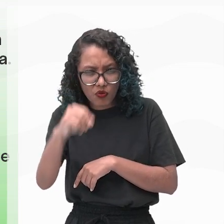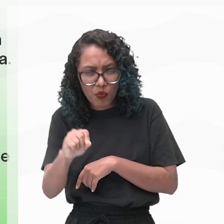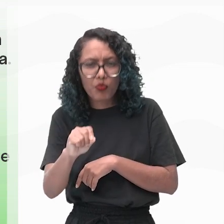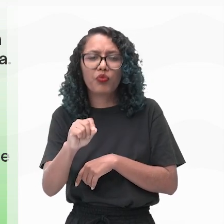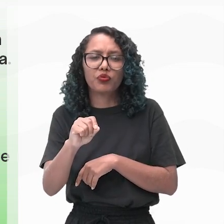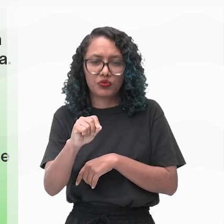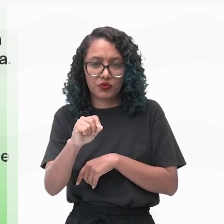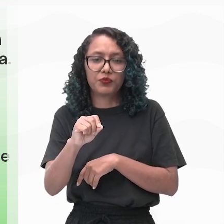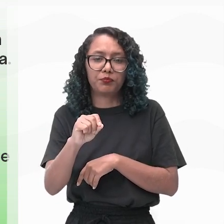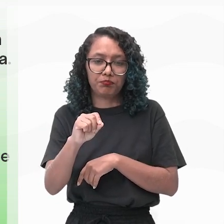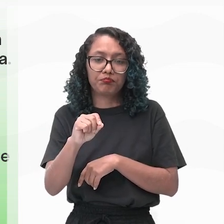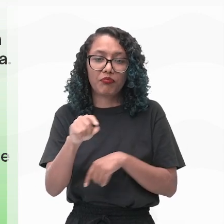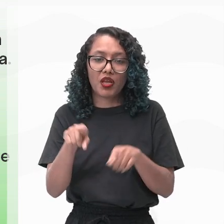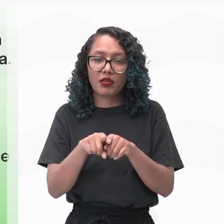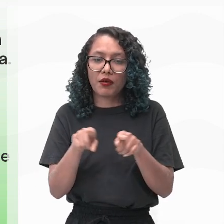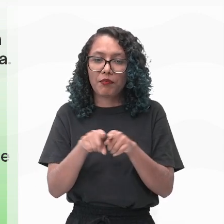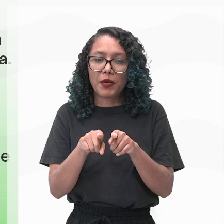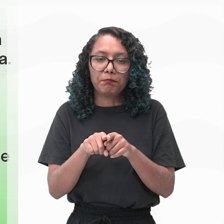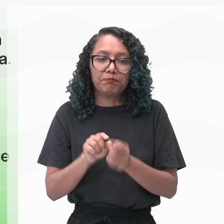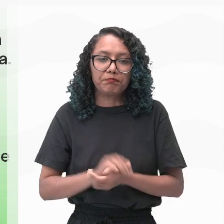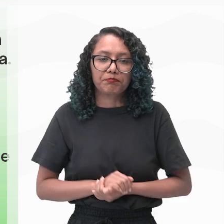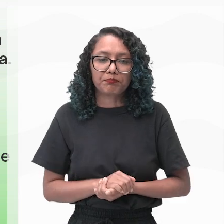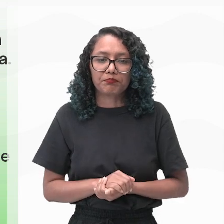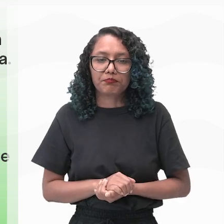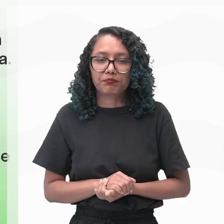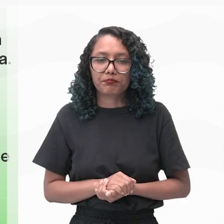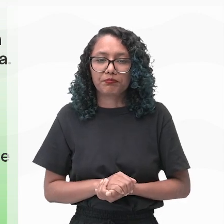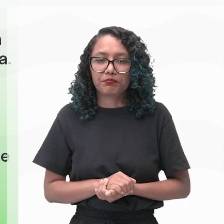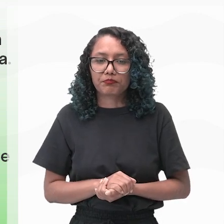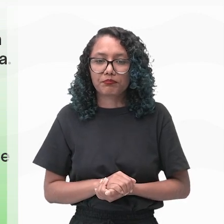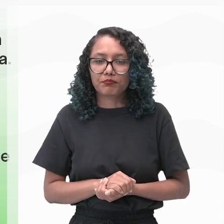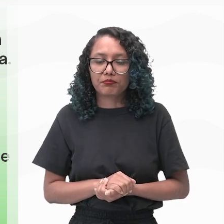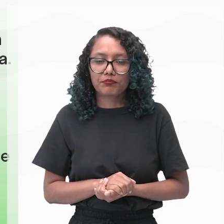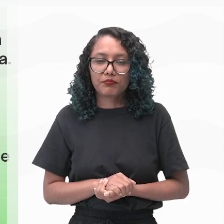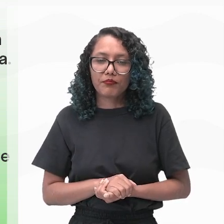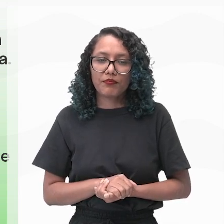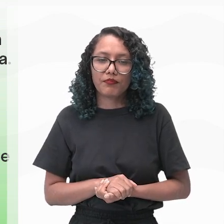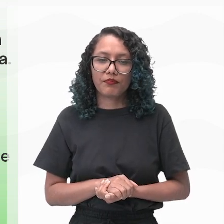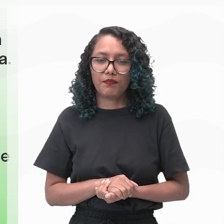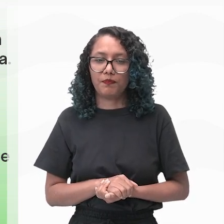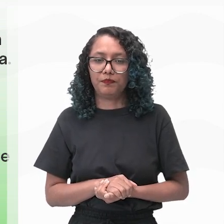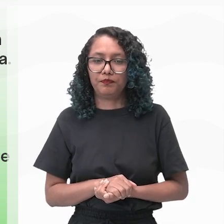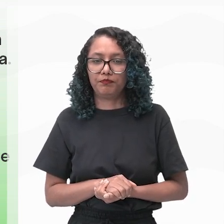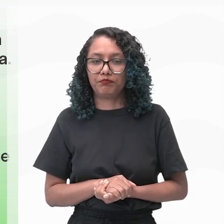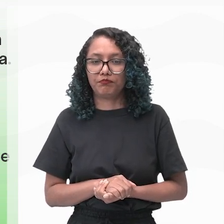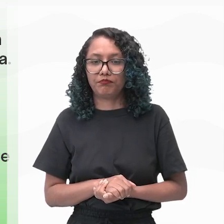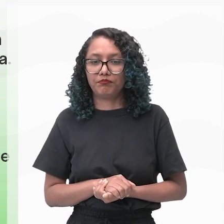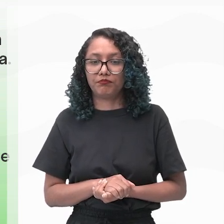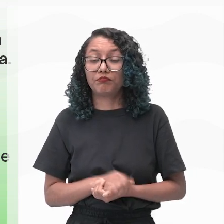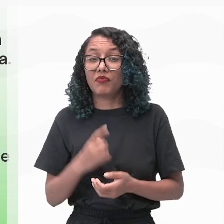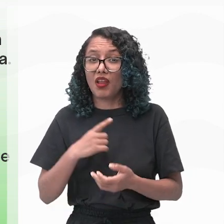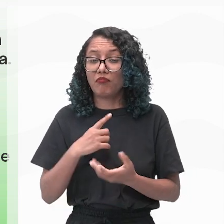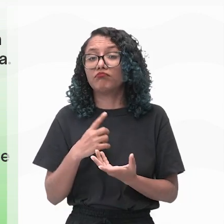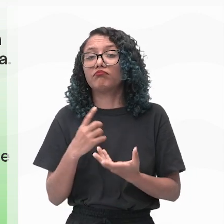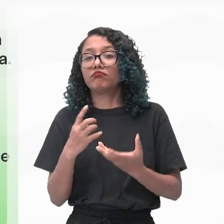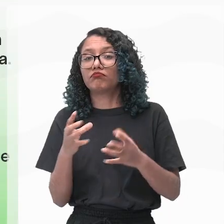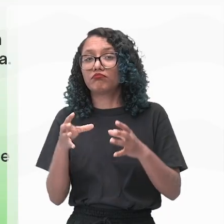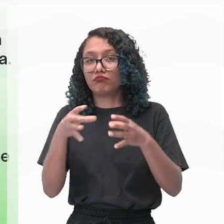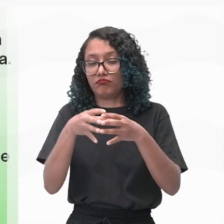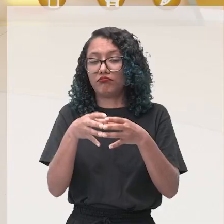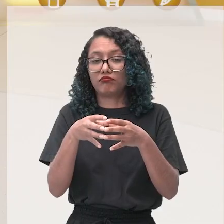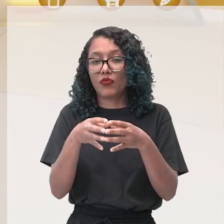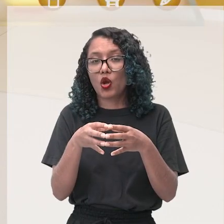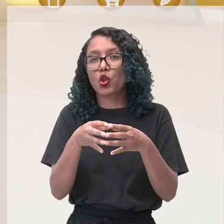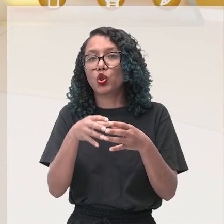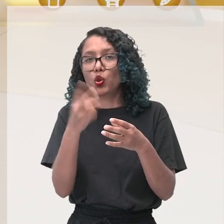fontes radioativas seladas. Então, olha só, nesse primeiro momento, estamos, né, nos